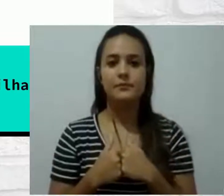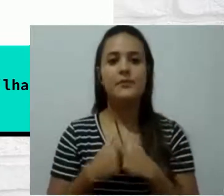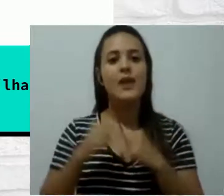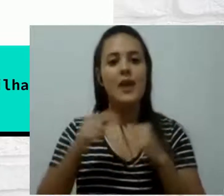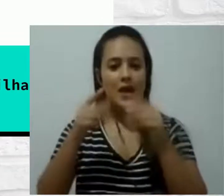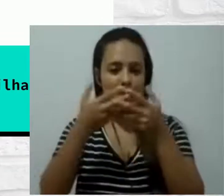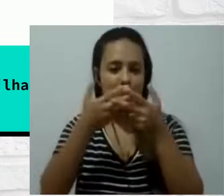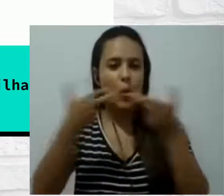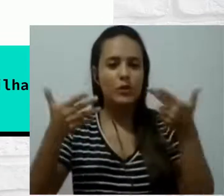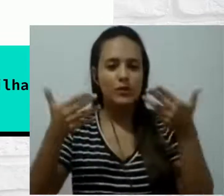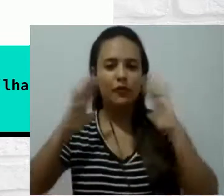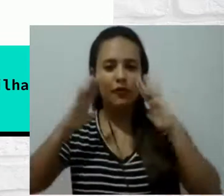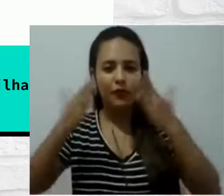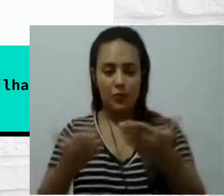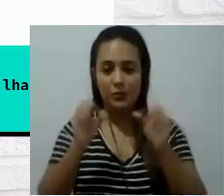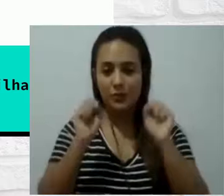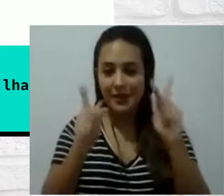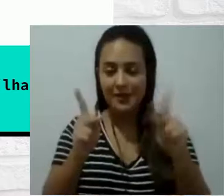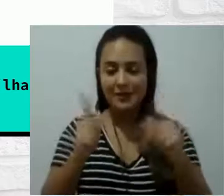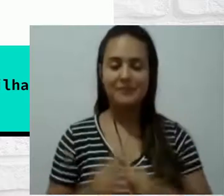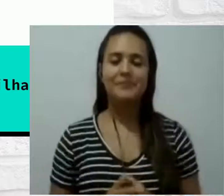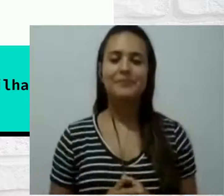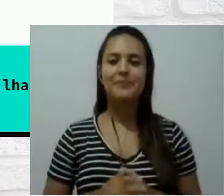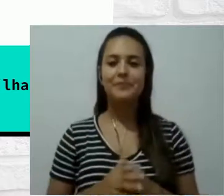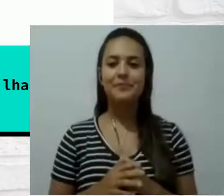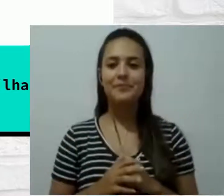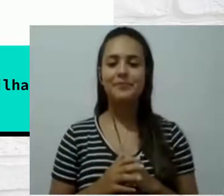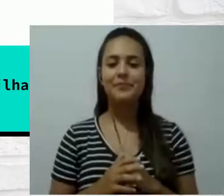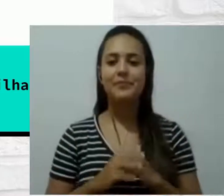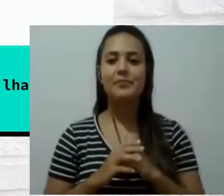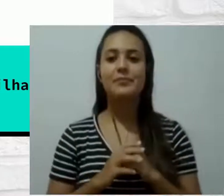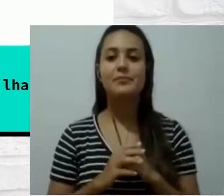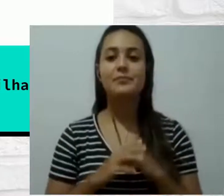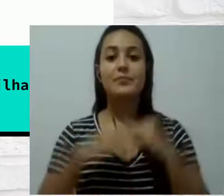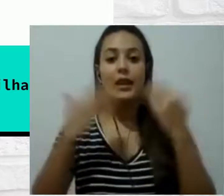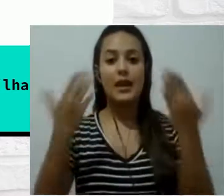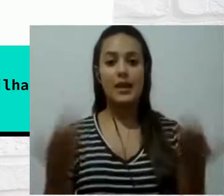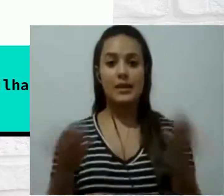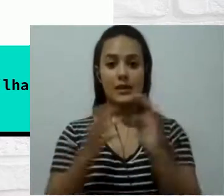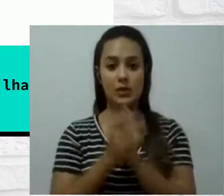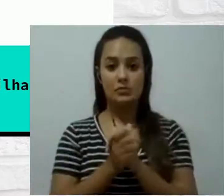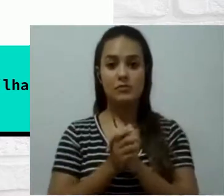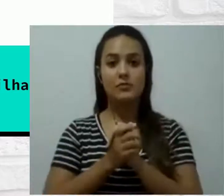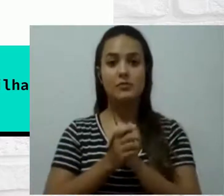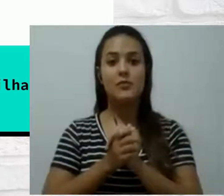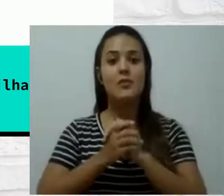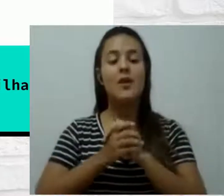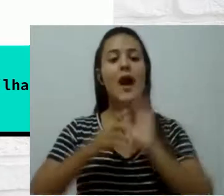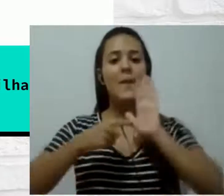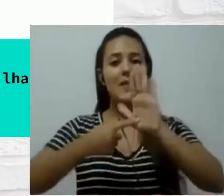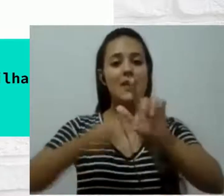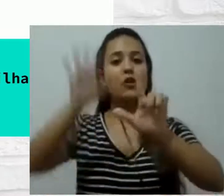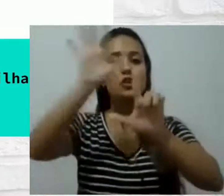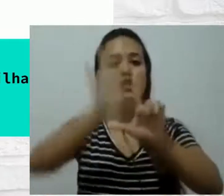fazer, as discussões e alguma coisinha mais específica, certo? Vamos lá.